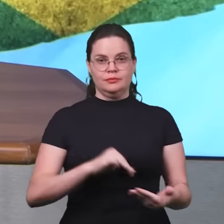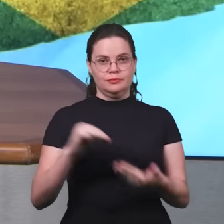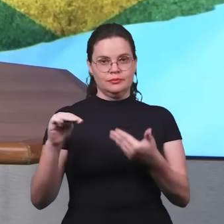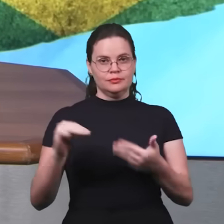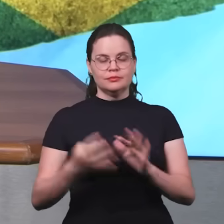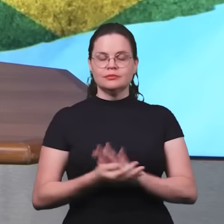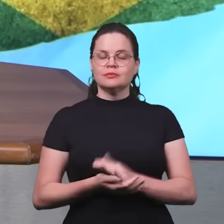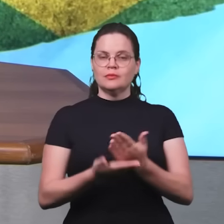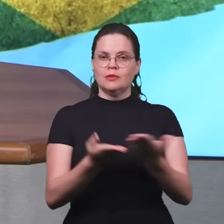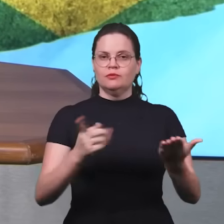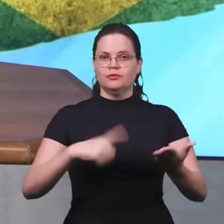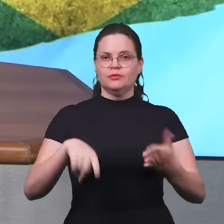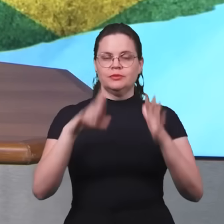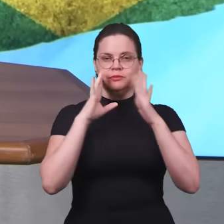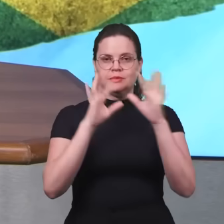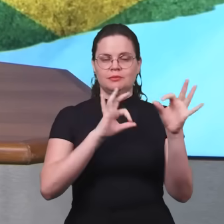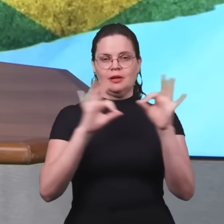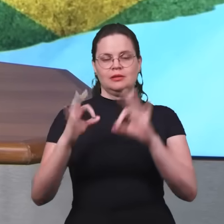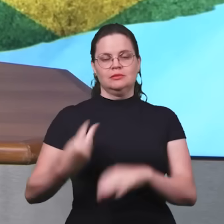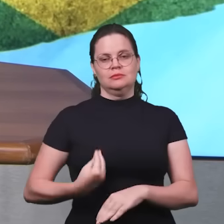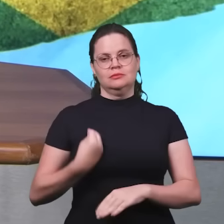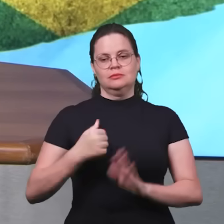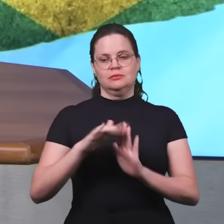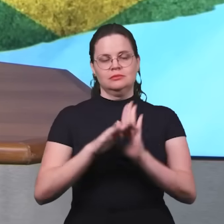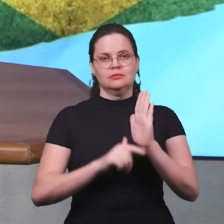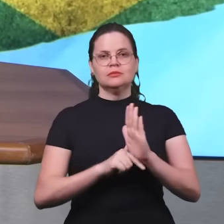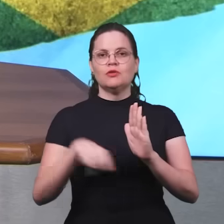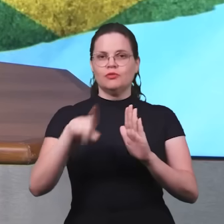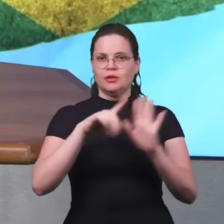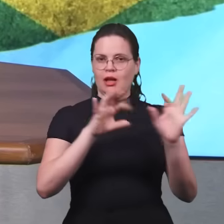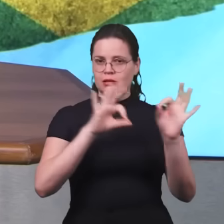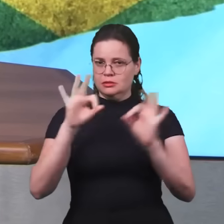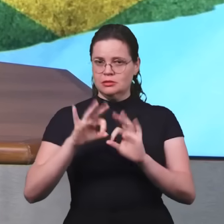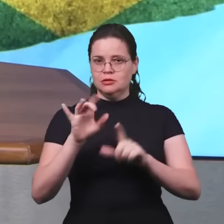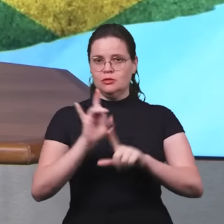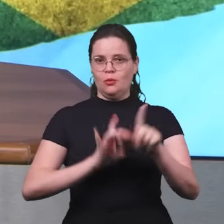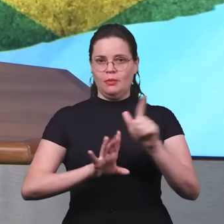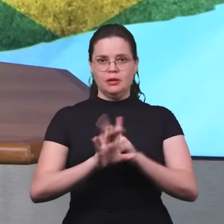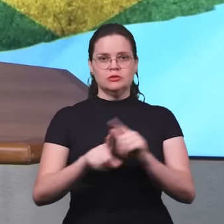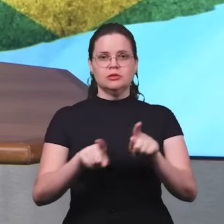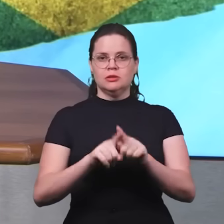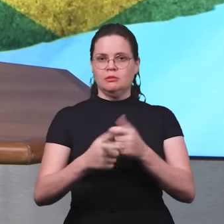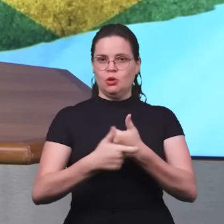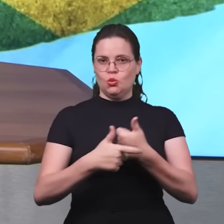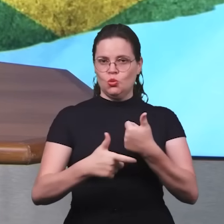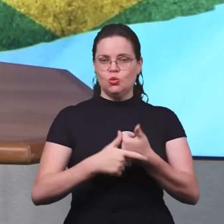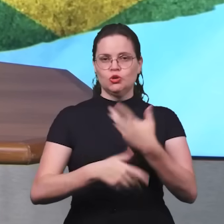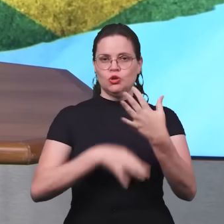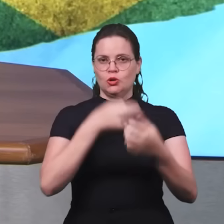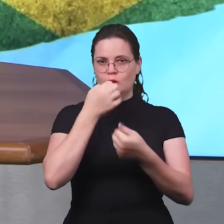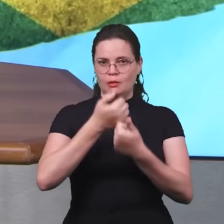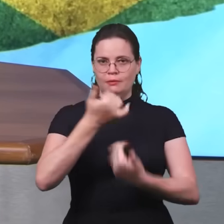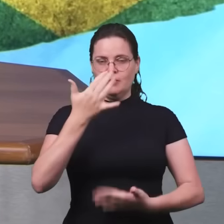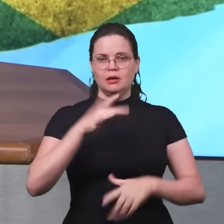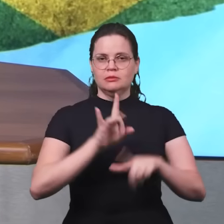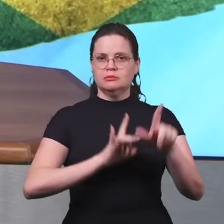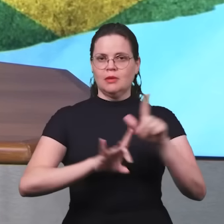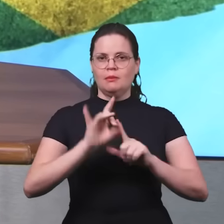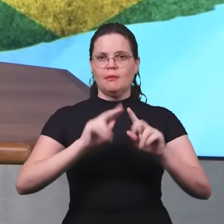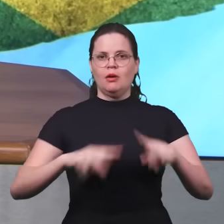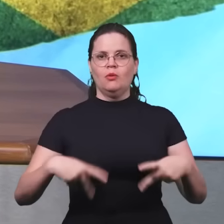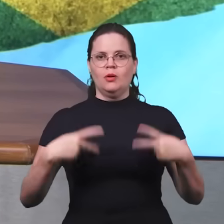Maranata. Você que tem participado desse programa, assista, divulgue, curta, transmita para